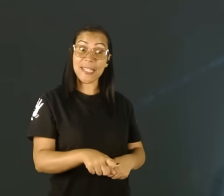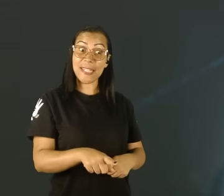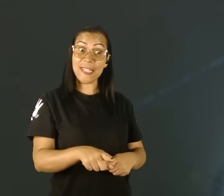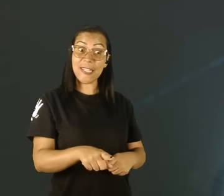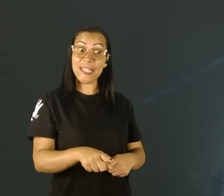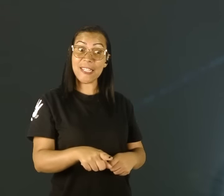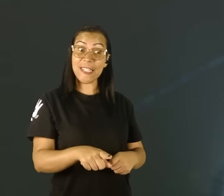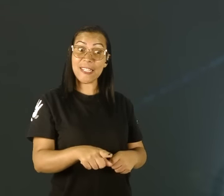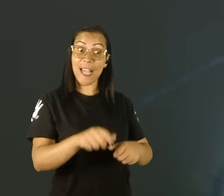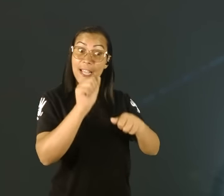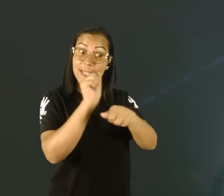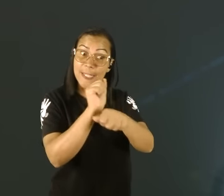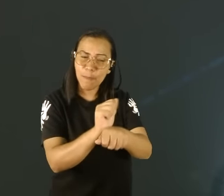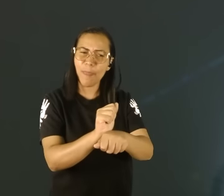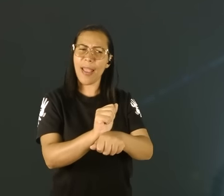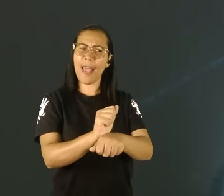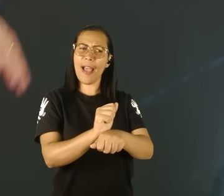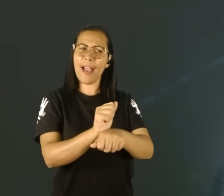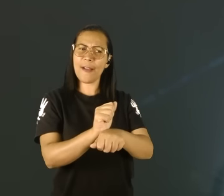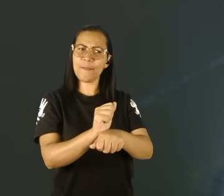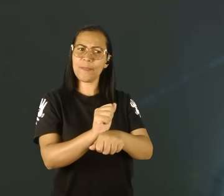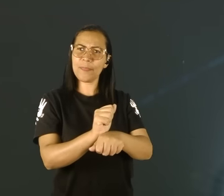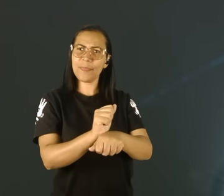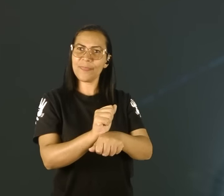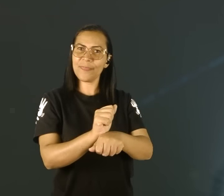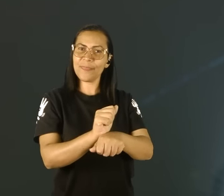Deus vai entrar na tua vida quando você cansar.